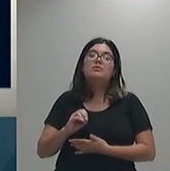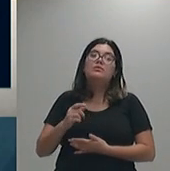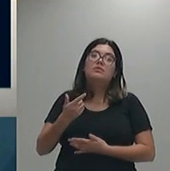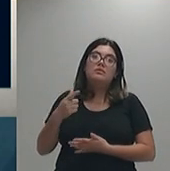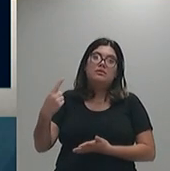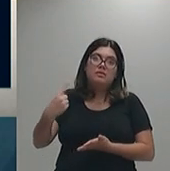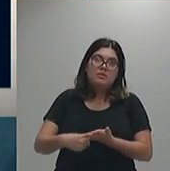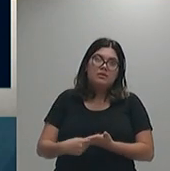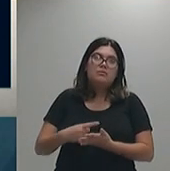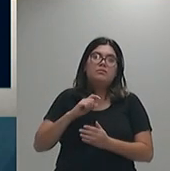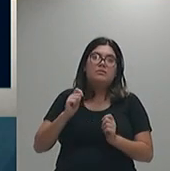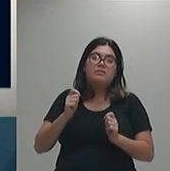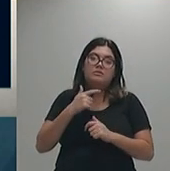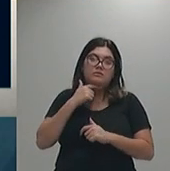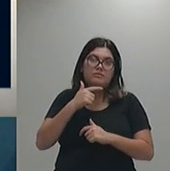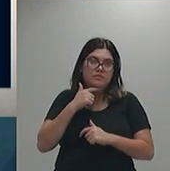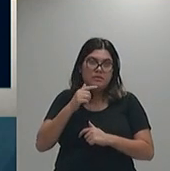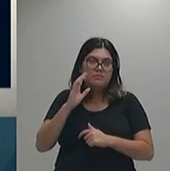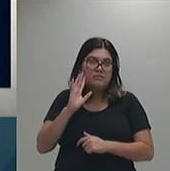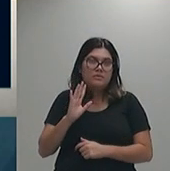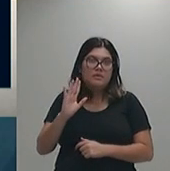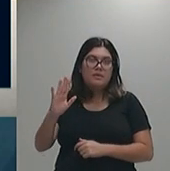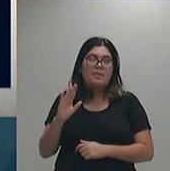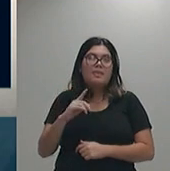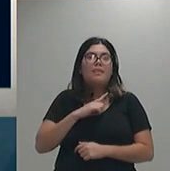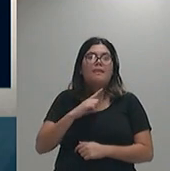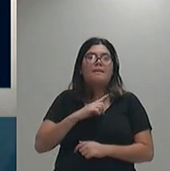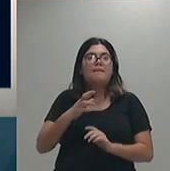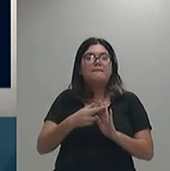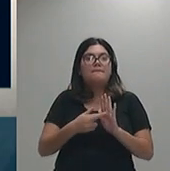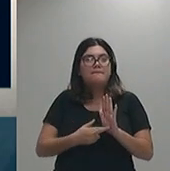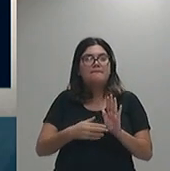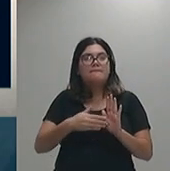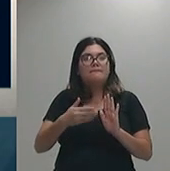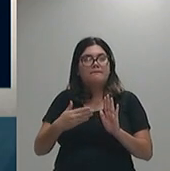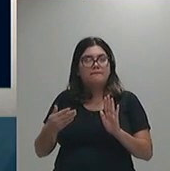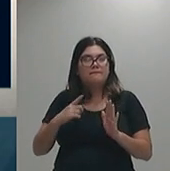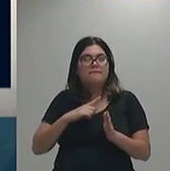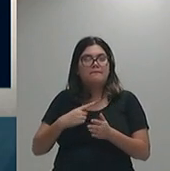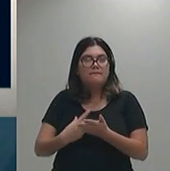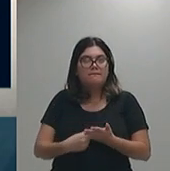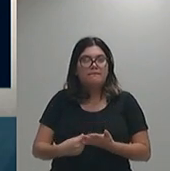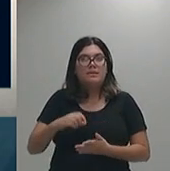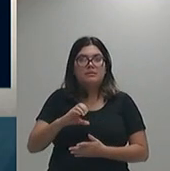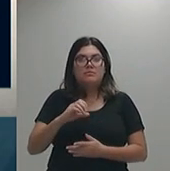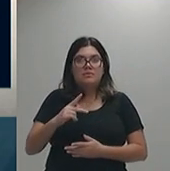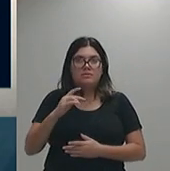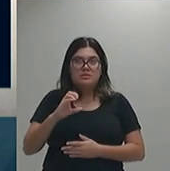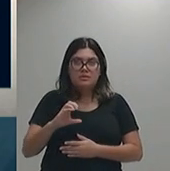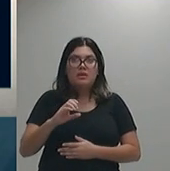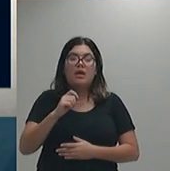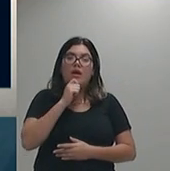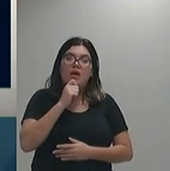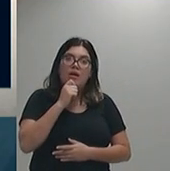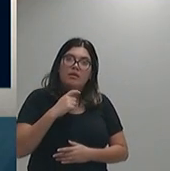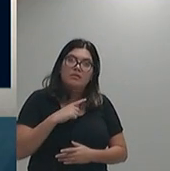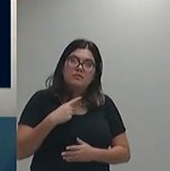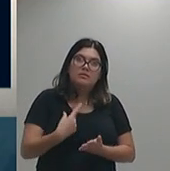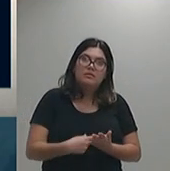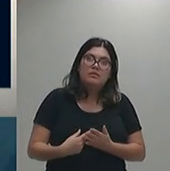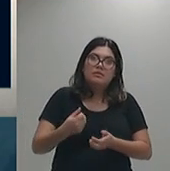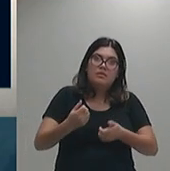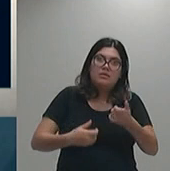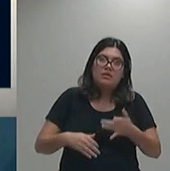se pode olvidar principalmente que as regras de conexão de competência estabelecida no CPC afigura-se inaplicável a hipótese dos autos por